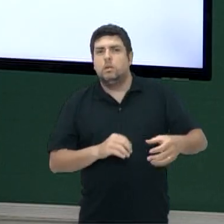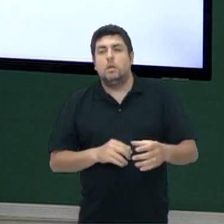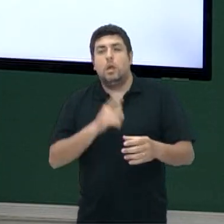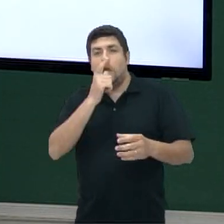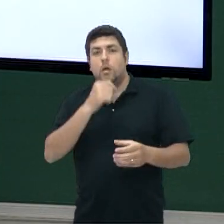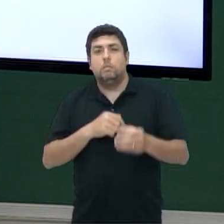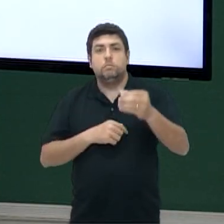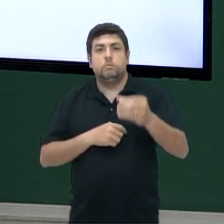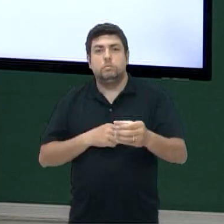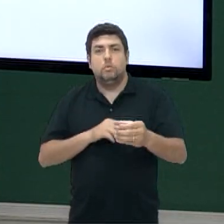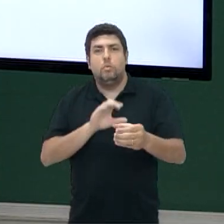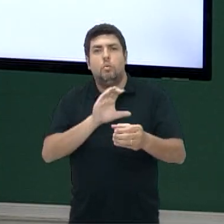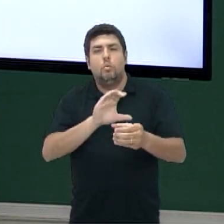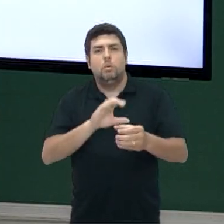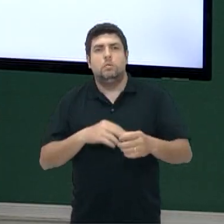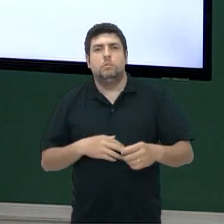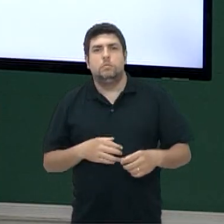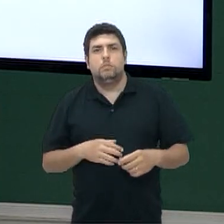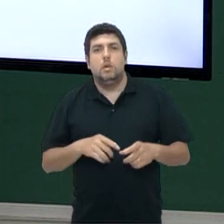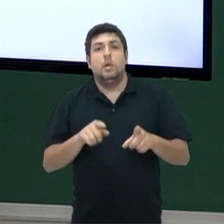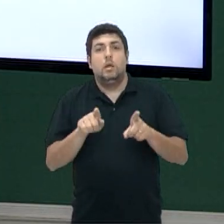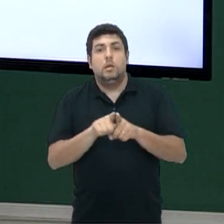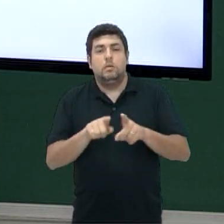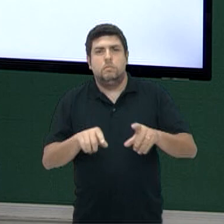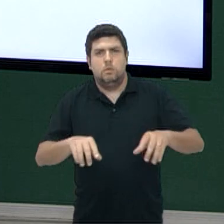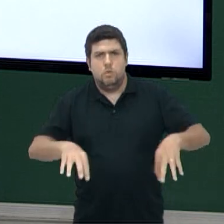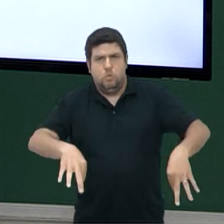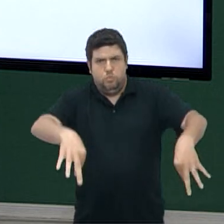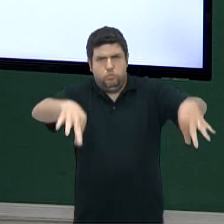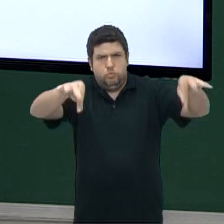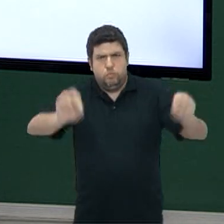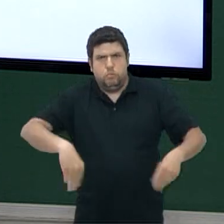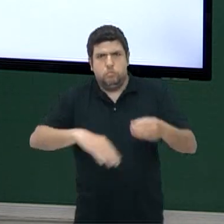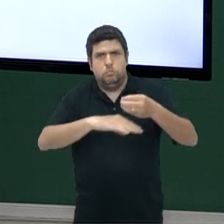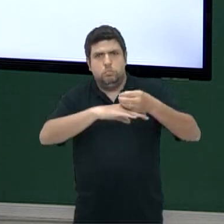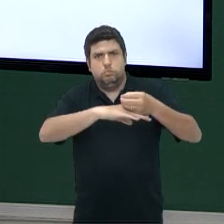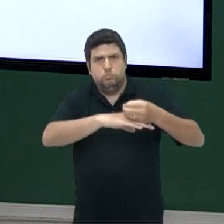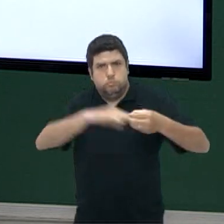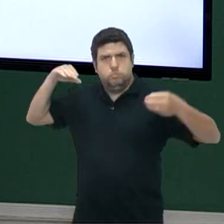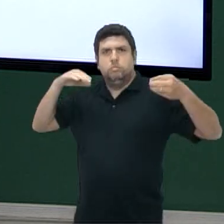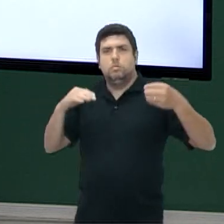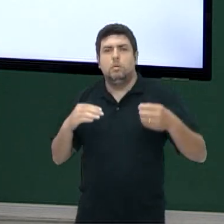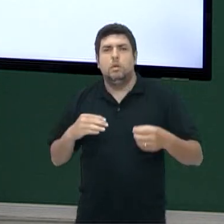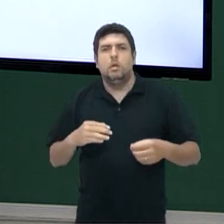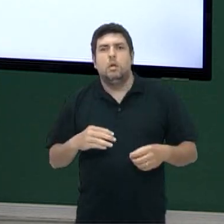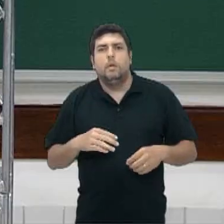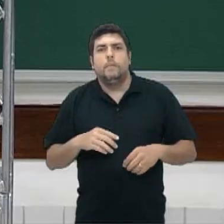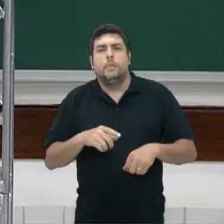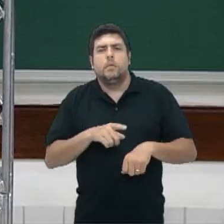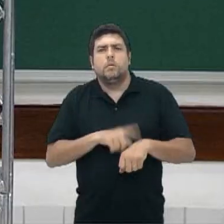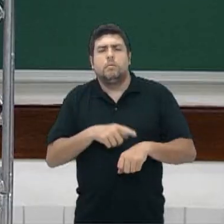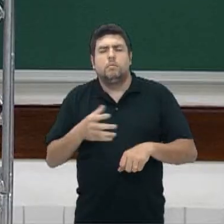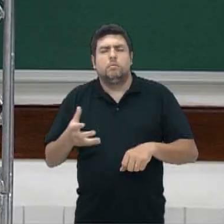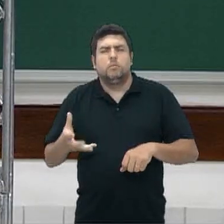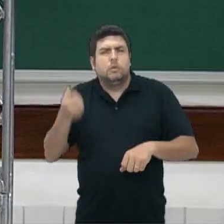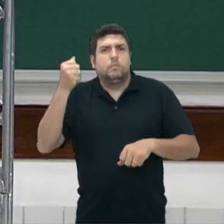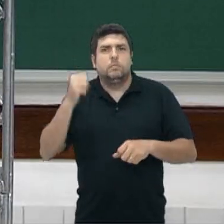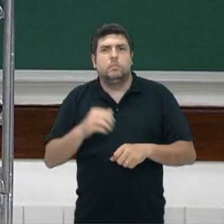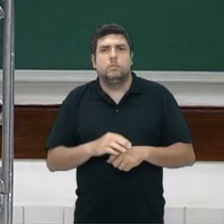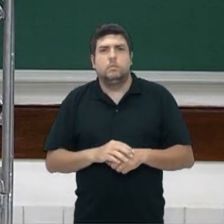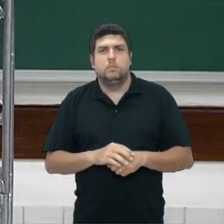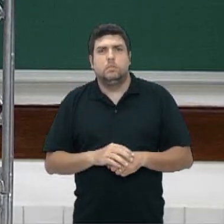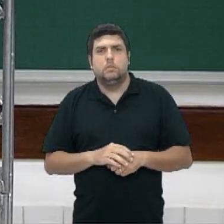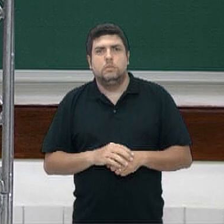atuação muito pequena, um intervalo de tempo muito curto aqui atuando sobre ele. né? Então aqui a gente pode dizer que, inclusive, o princípio